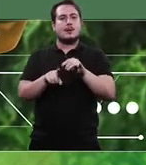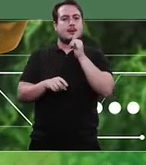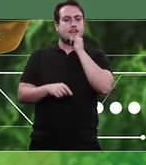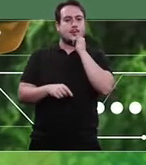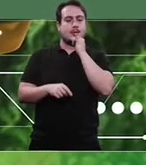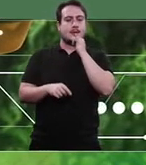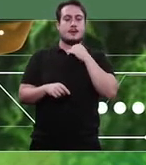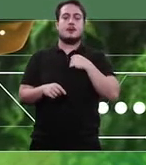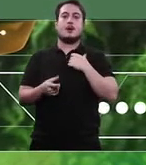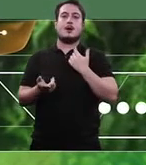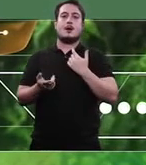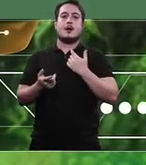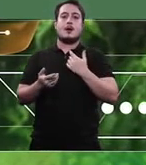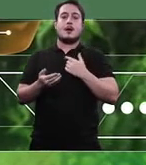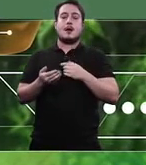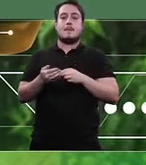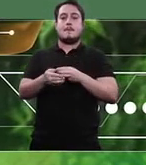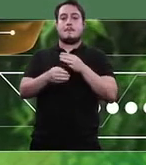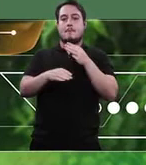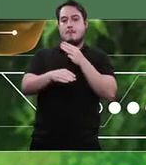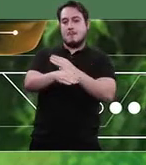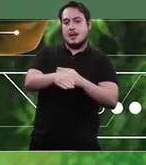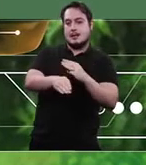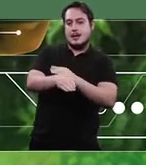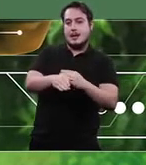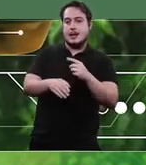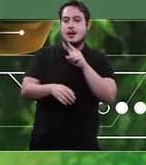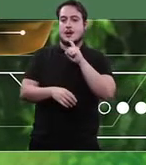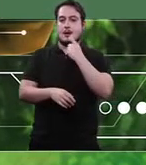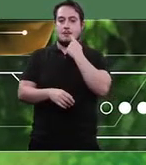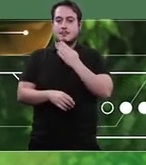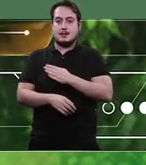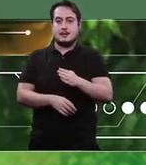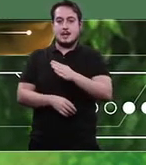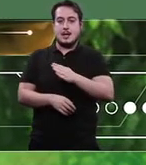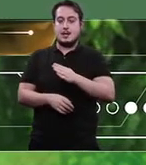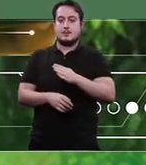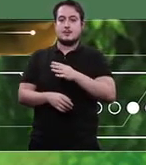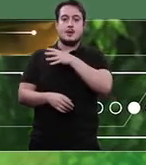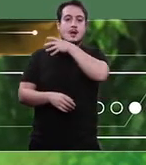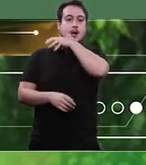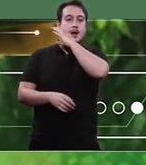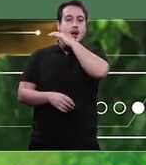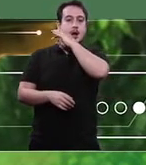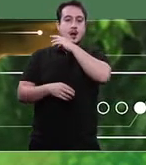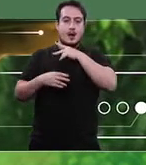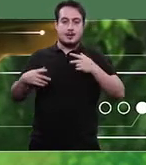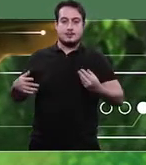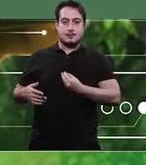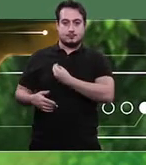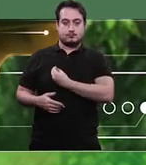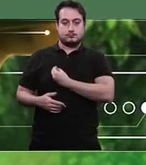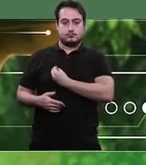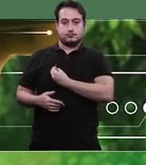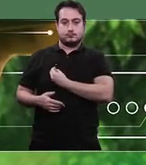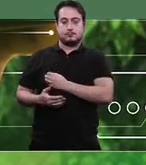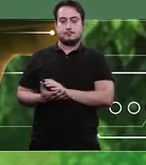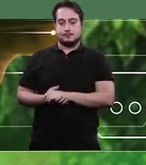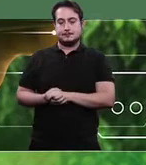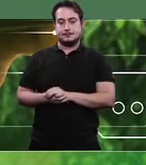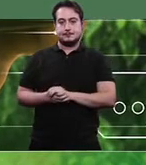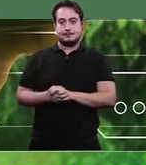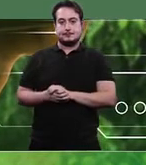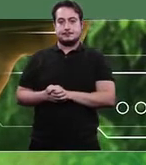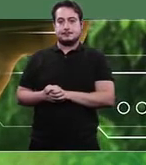destaque para produtos como madeiras, pescados, animais vivos, que é um produto de diferente valor,